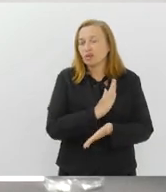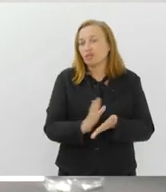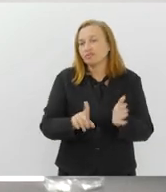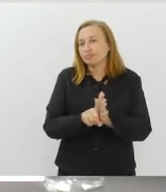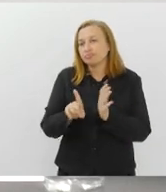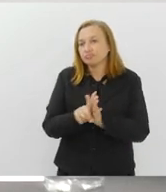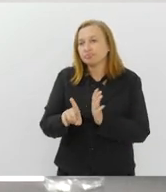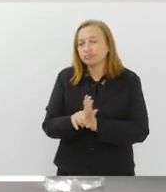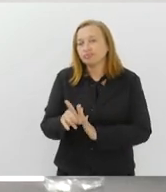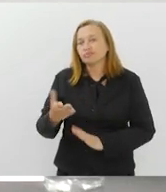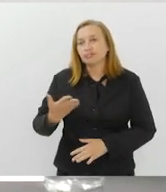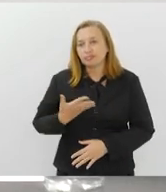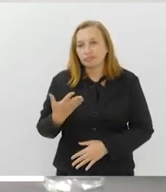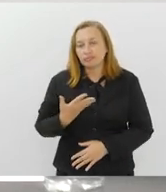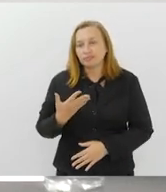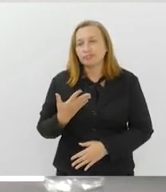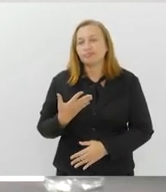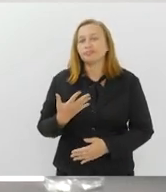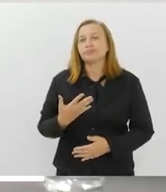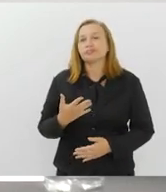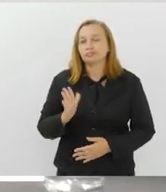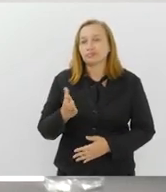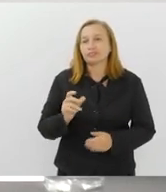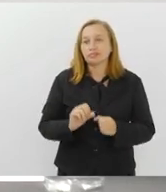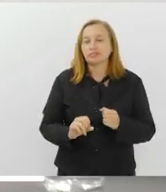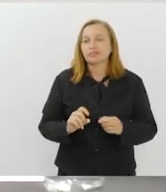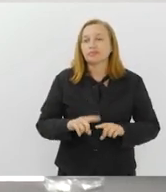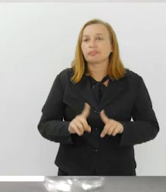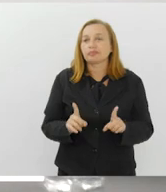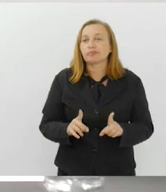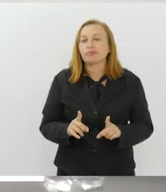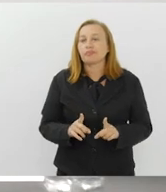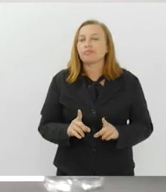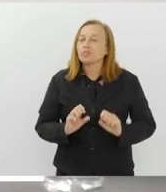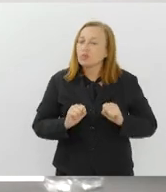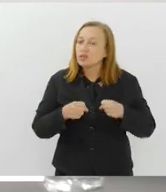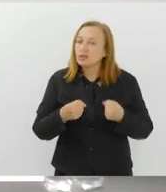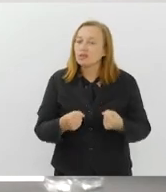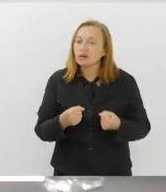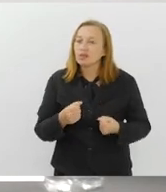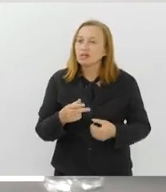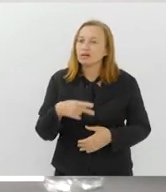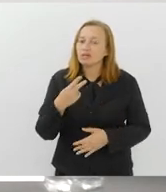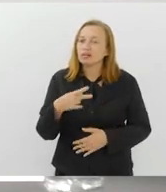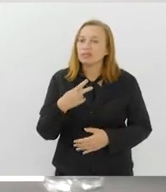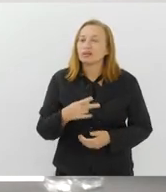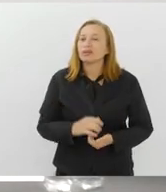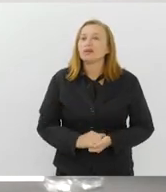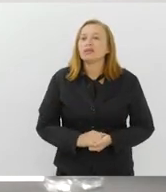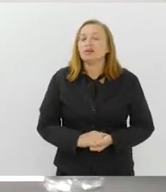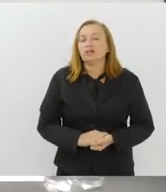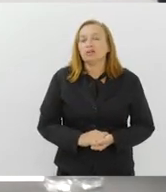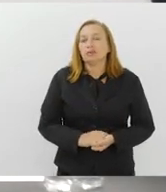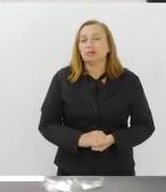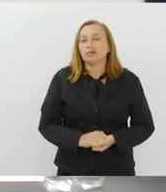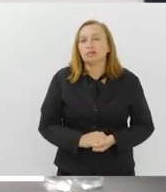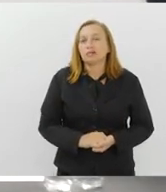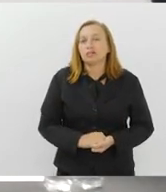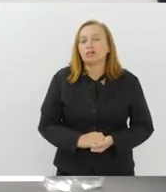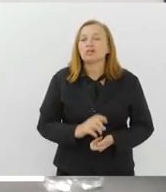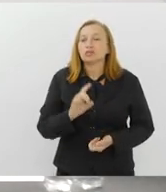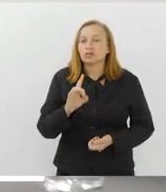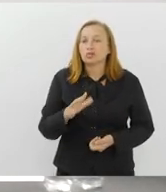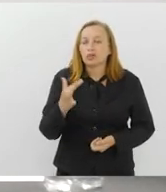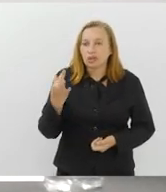os meus colegas já fizeram, mas vou reforçar, ser redundante aqui na minha fala. Só a